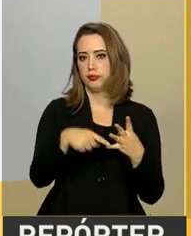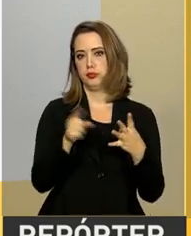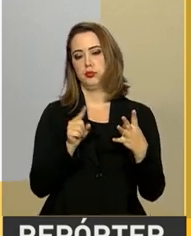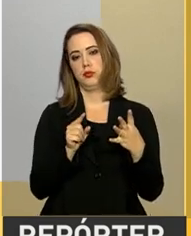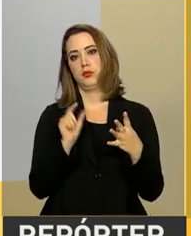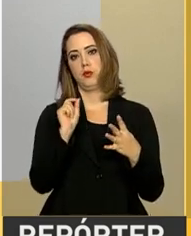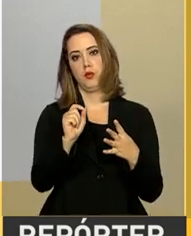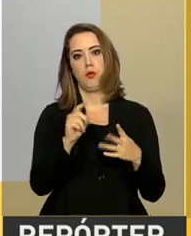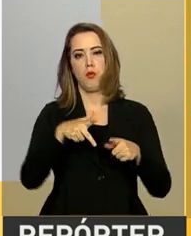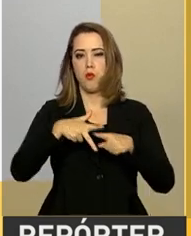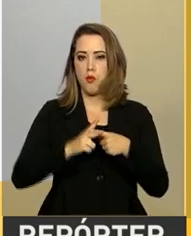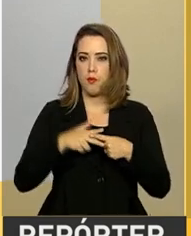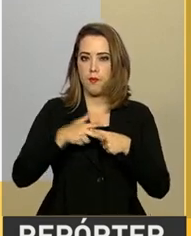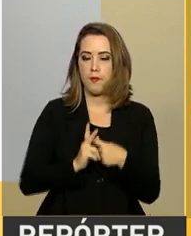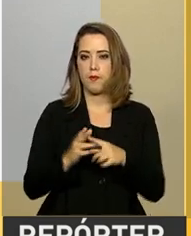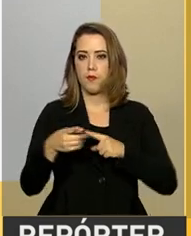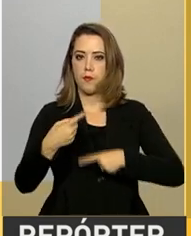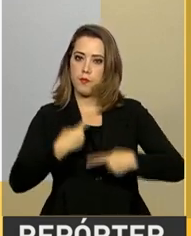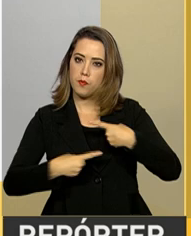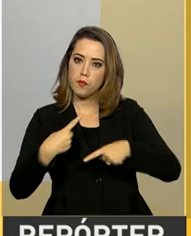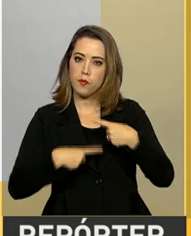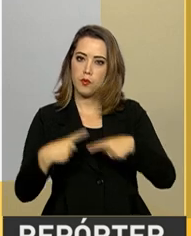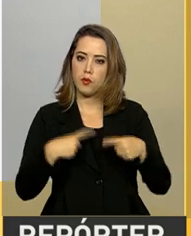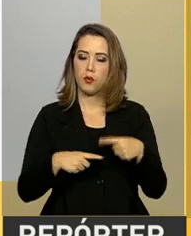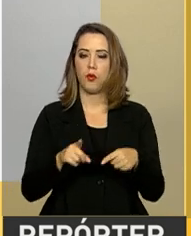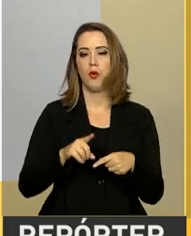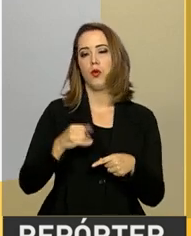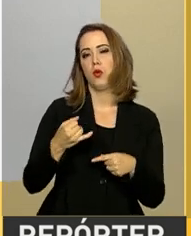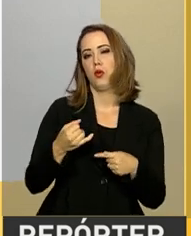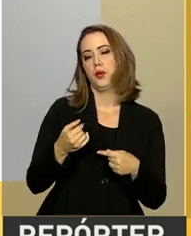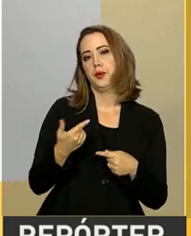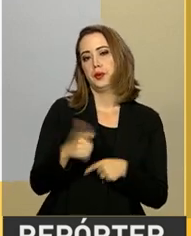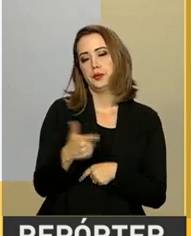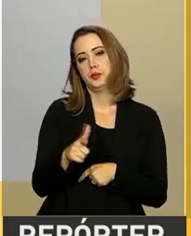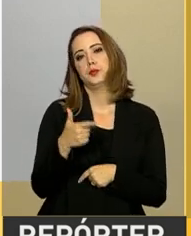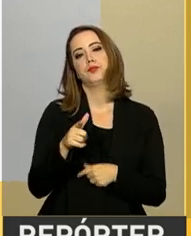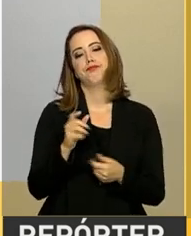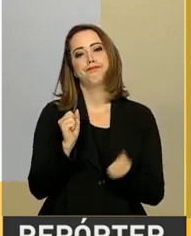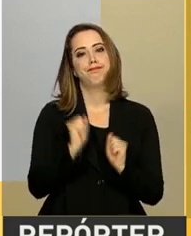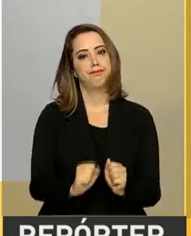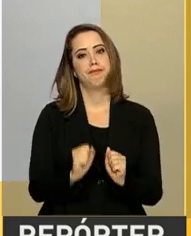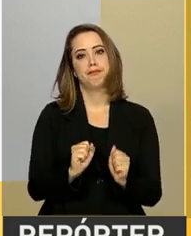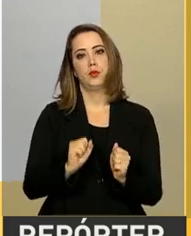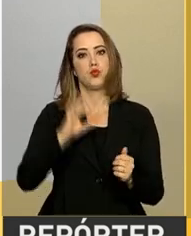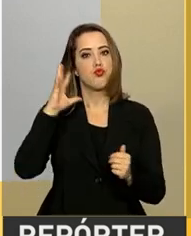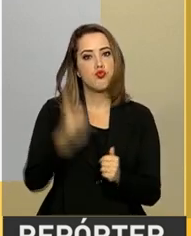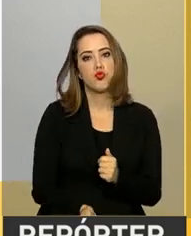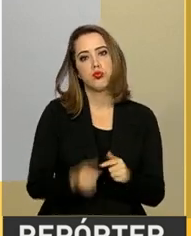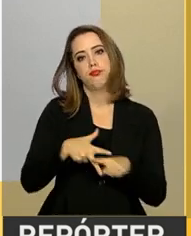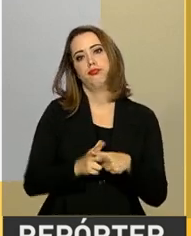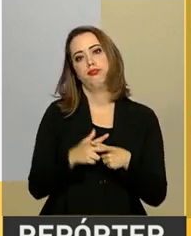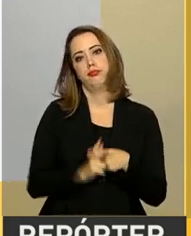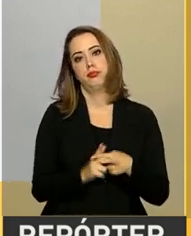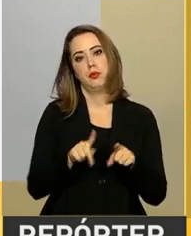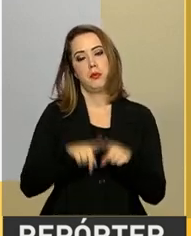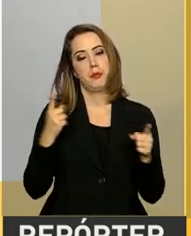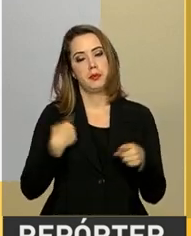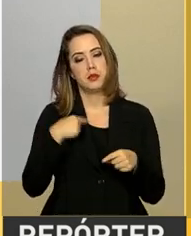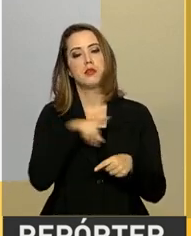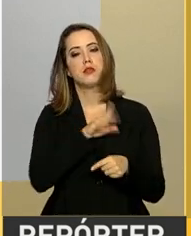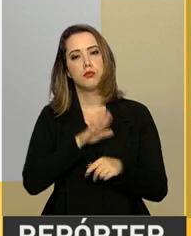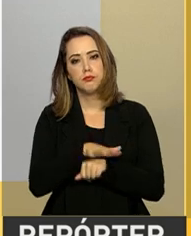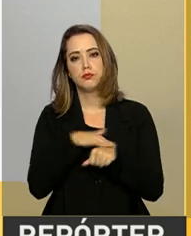assim uma reforma política sistêmica com todos os pontos que isso seria difícil mas eu conversarei com os líderes da câmara do